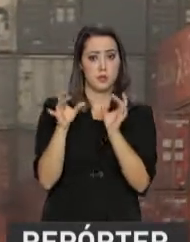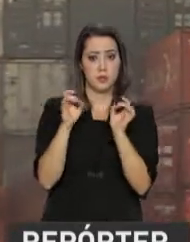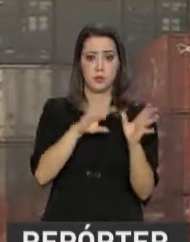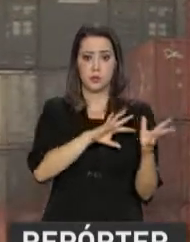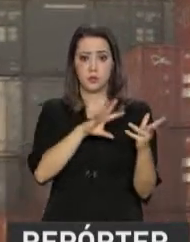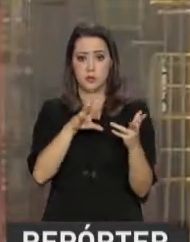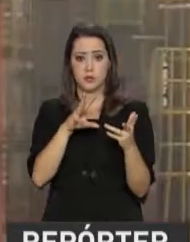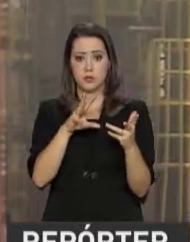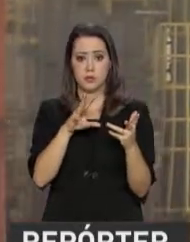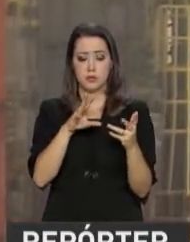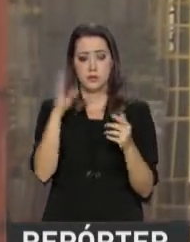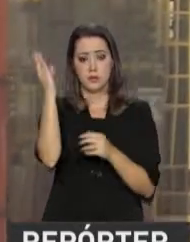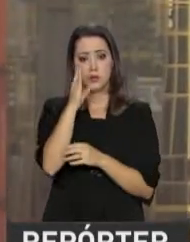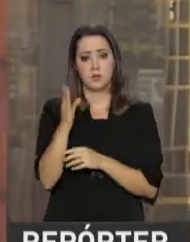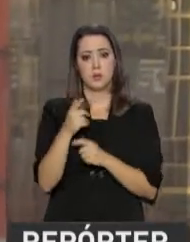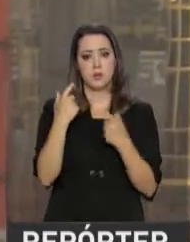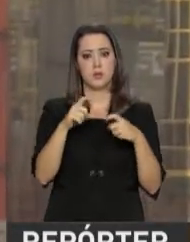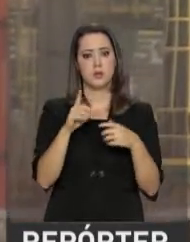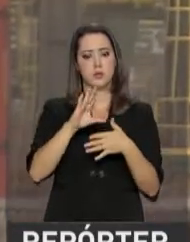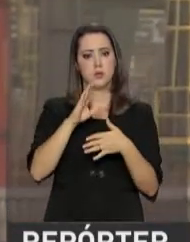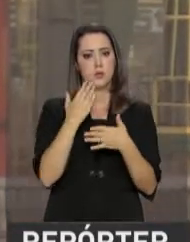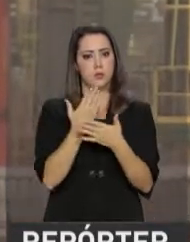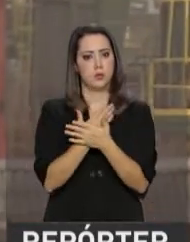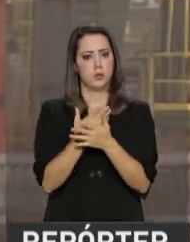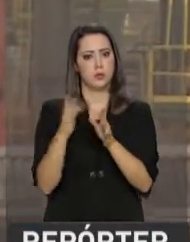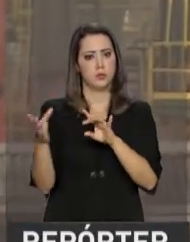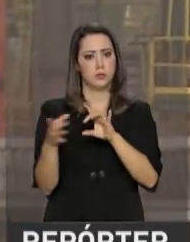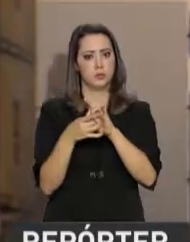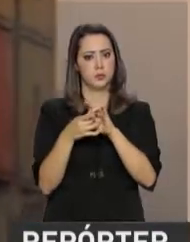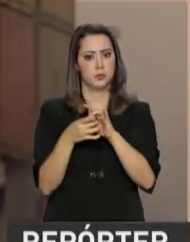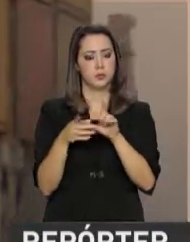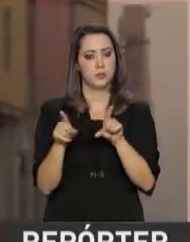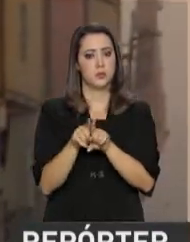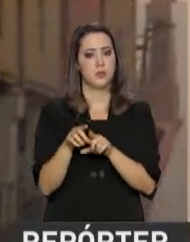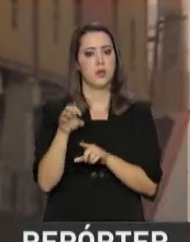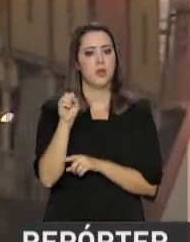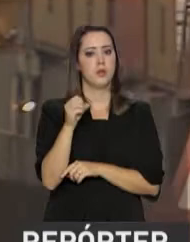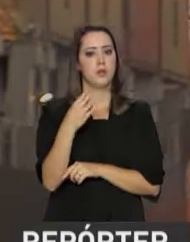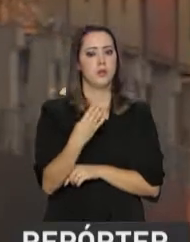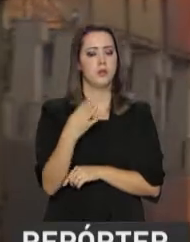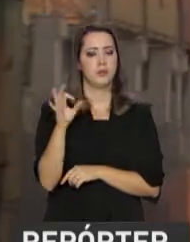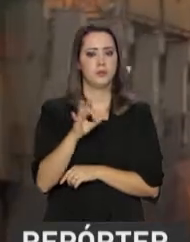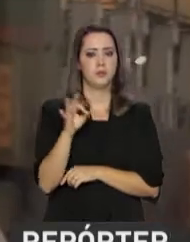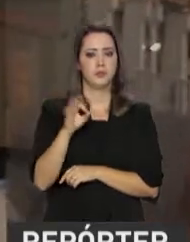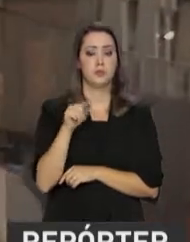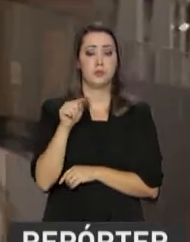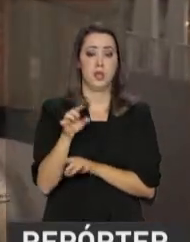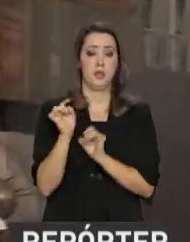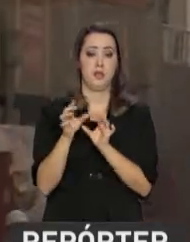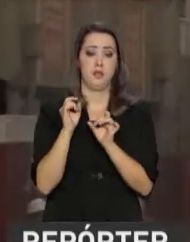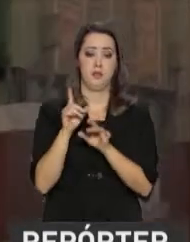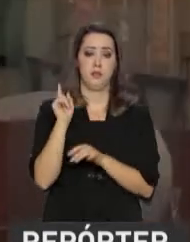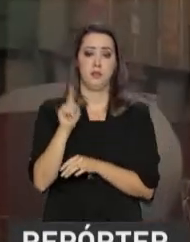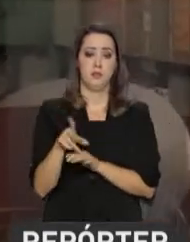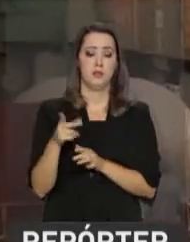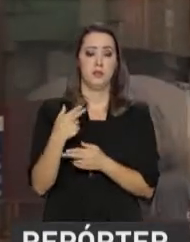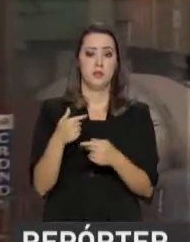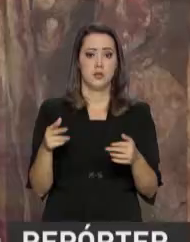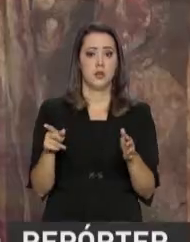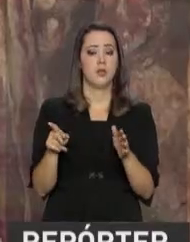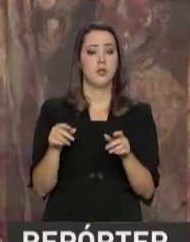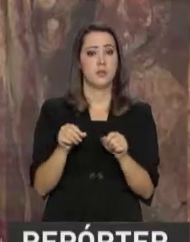exportações brasileiras têm como destino os países sócios do bloco e 84% dessas exportações são